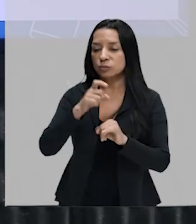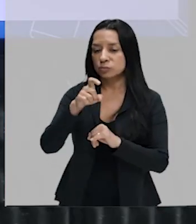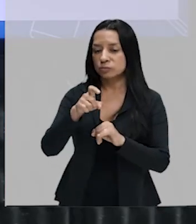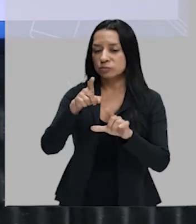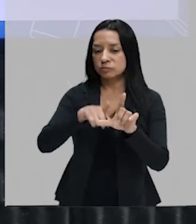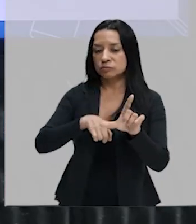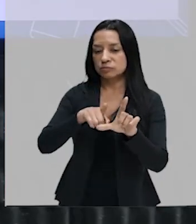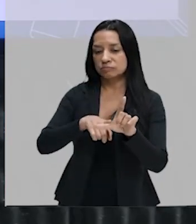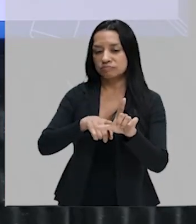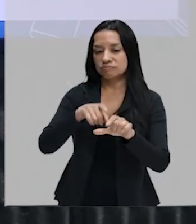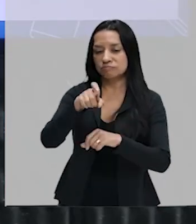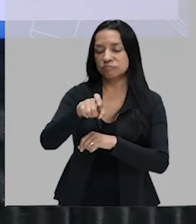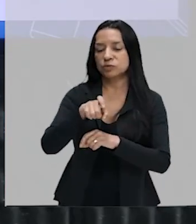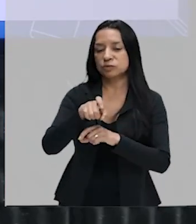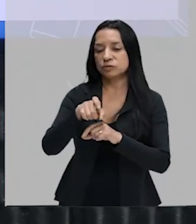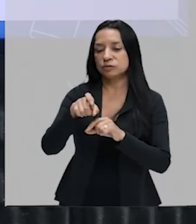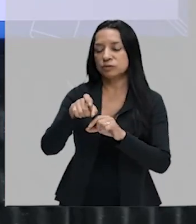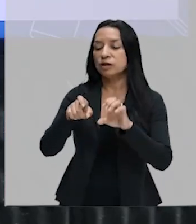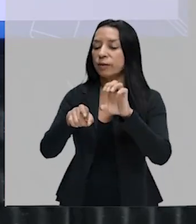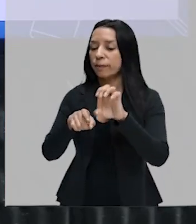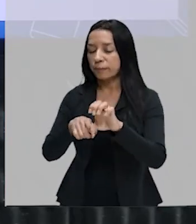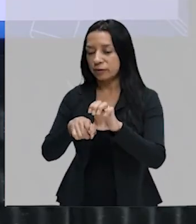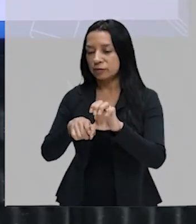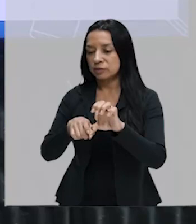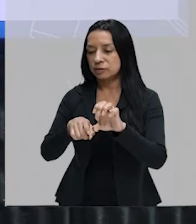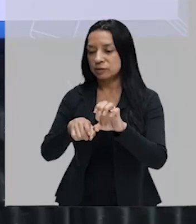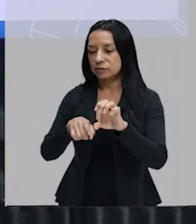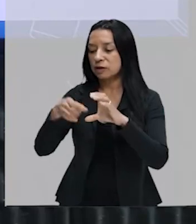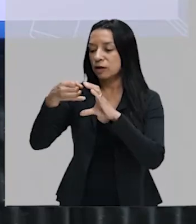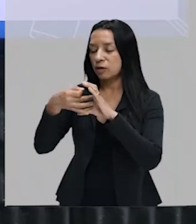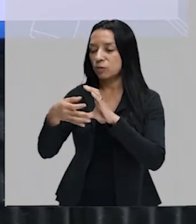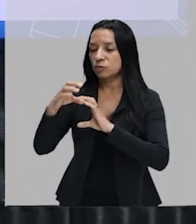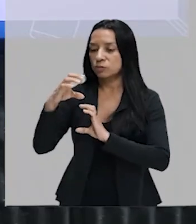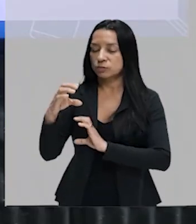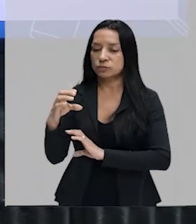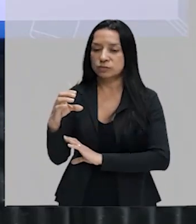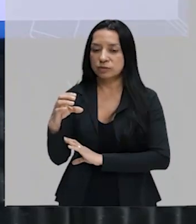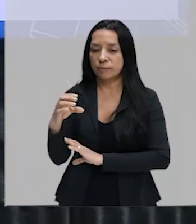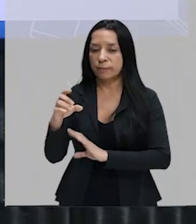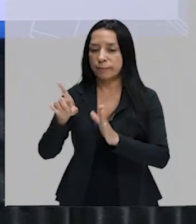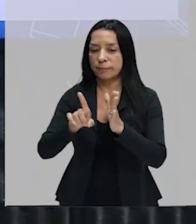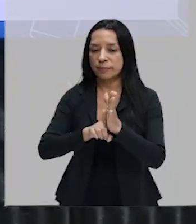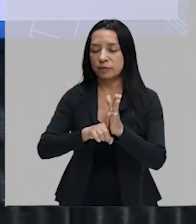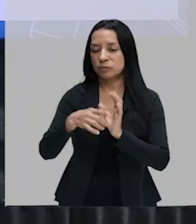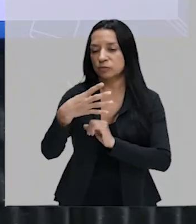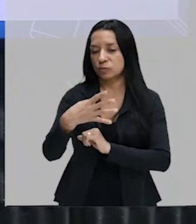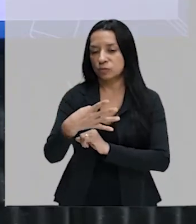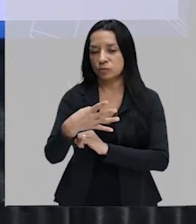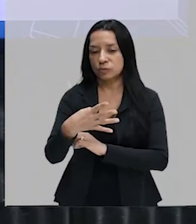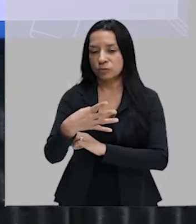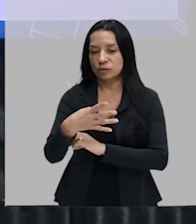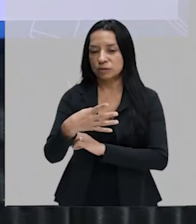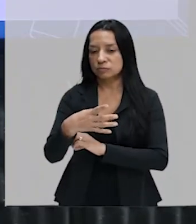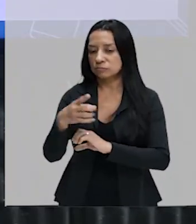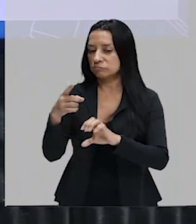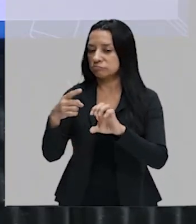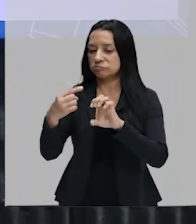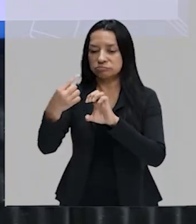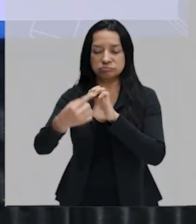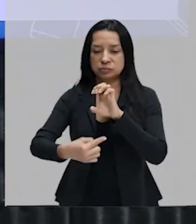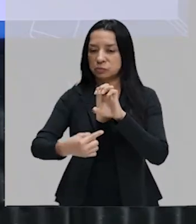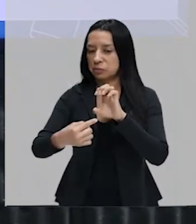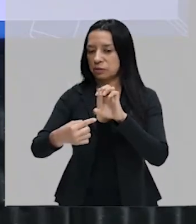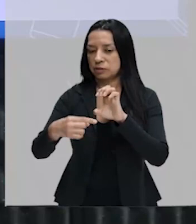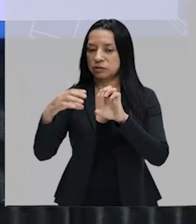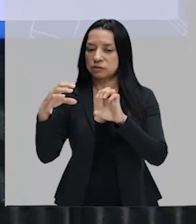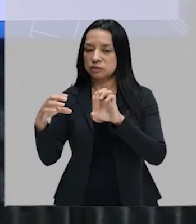que pertence, né, a esse conjunto C. Veja, menos 4 não está em C. Por quê, gente? Como é que eu